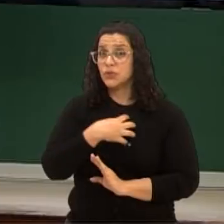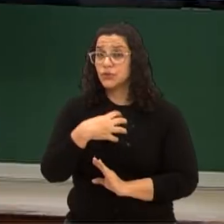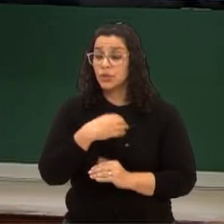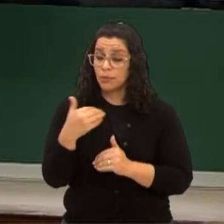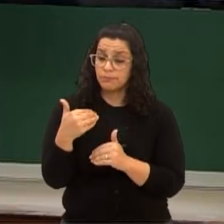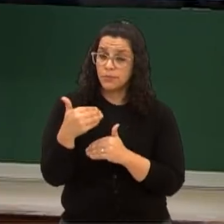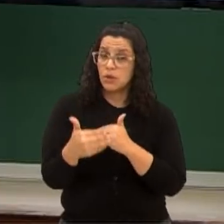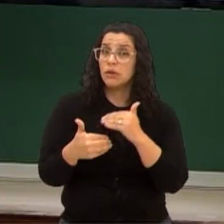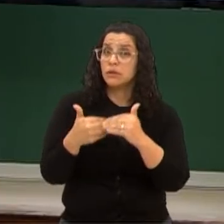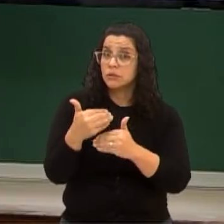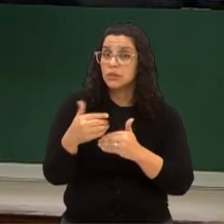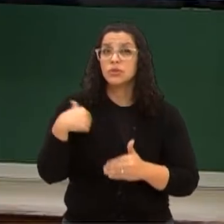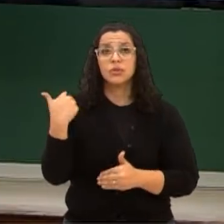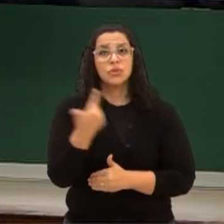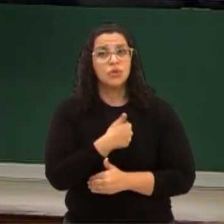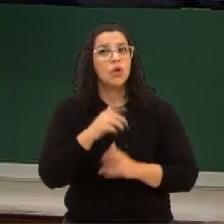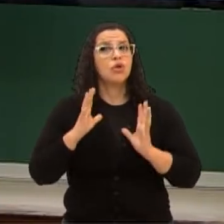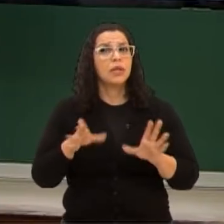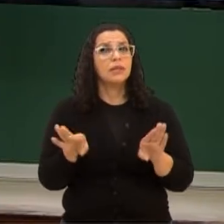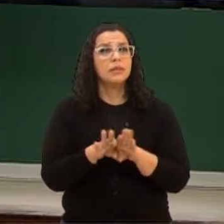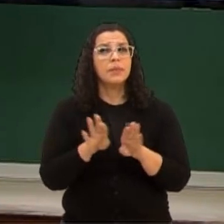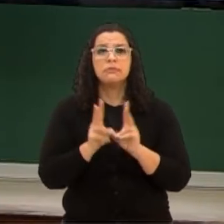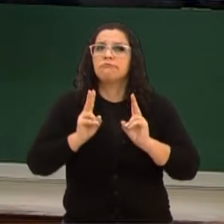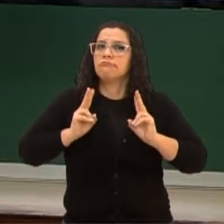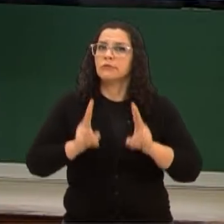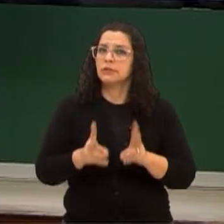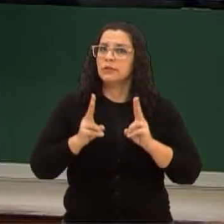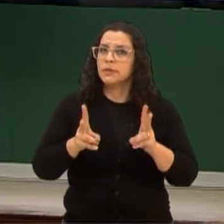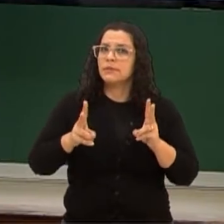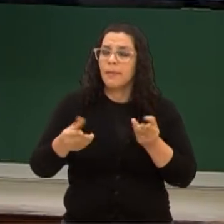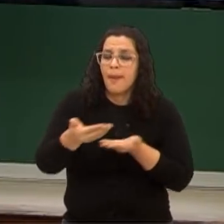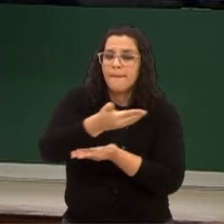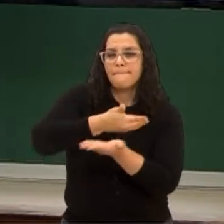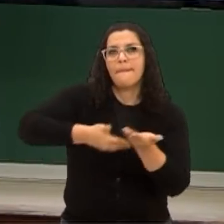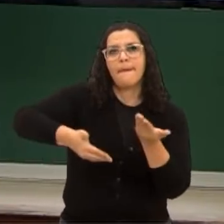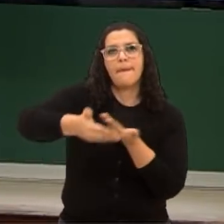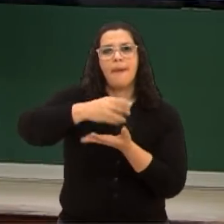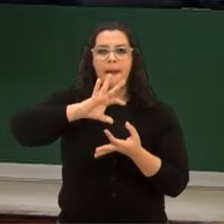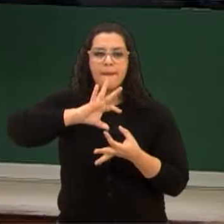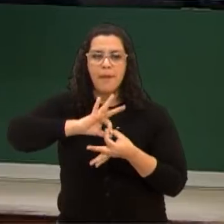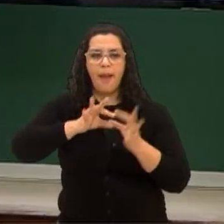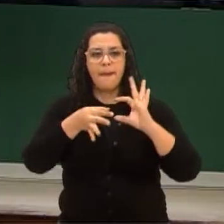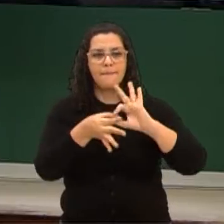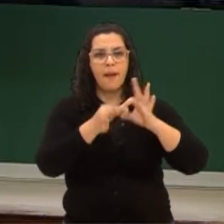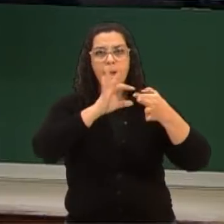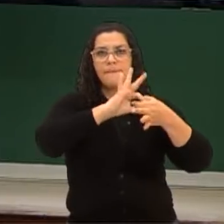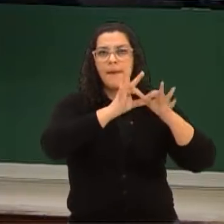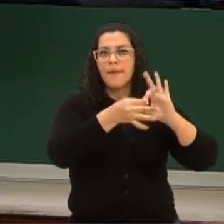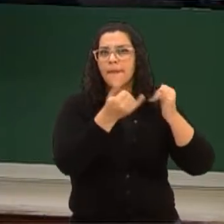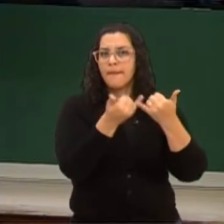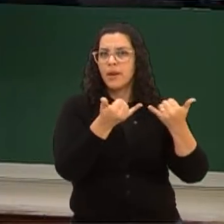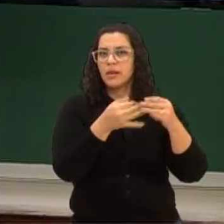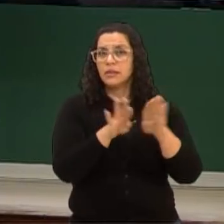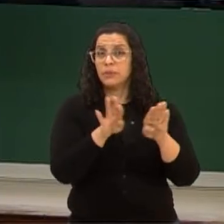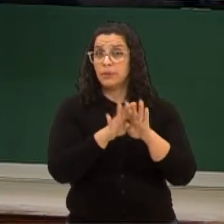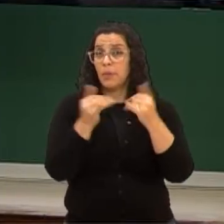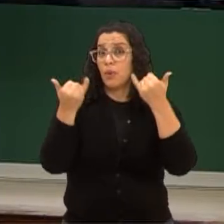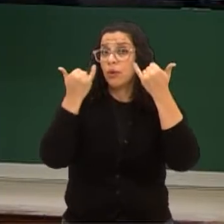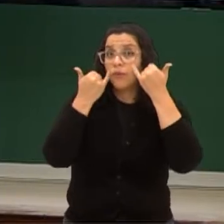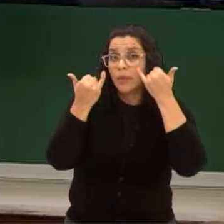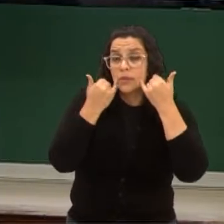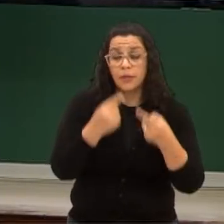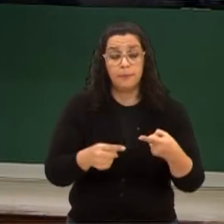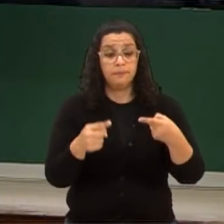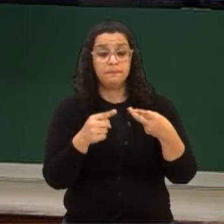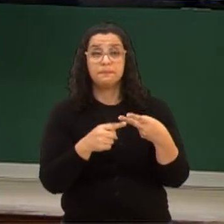este processo em que nós estaremos continuamente interligados, conectados, do ponto de vista da informação,